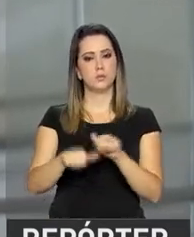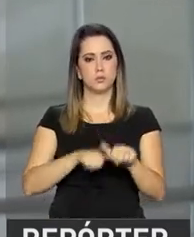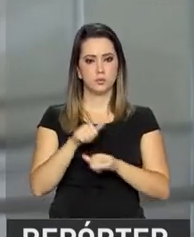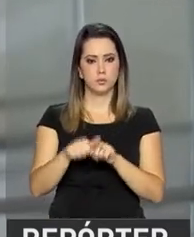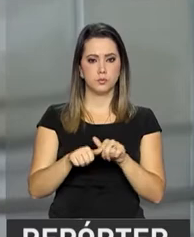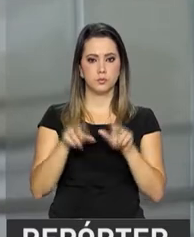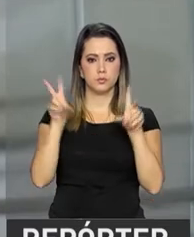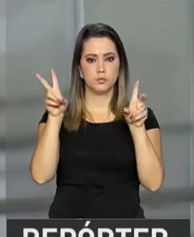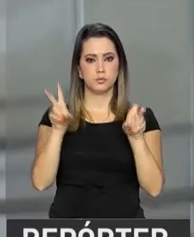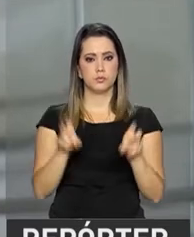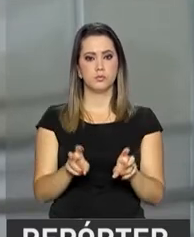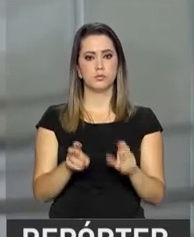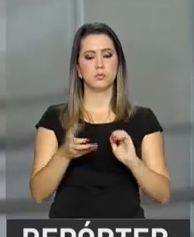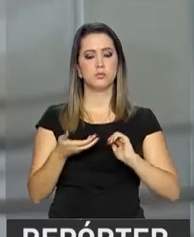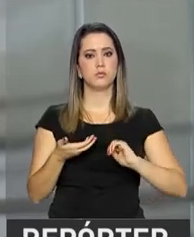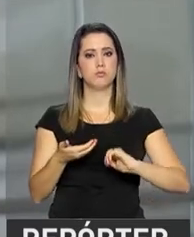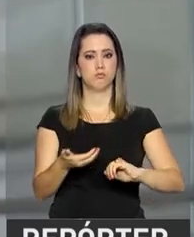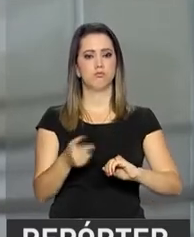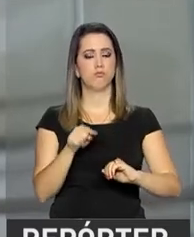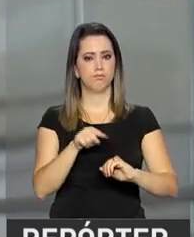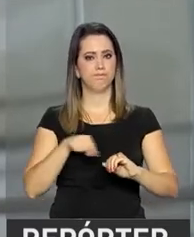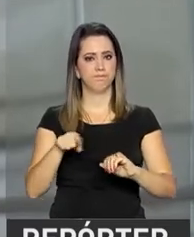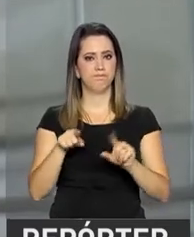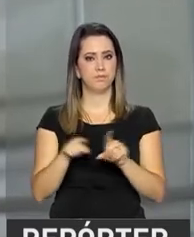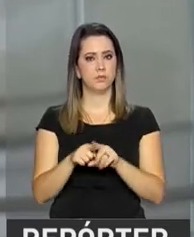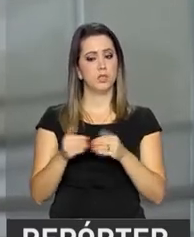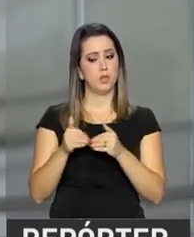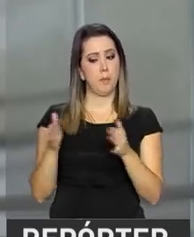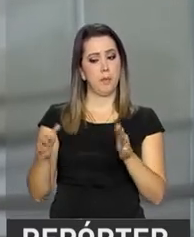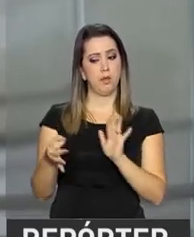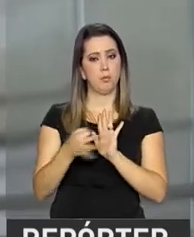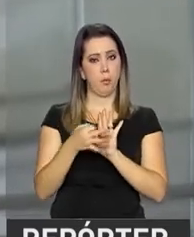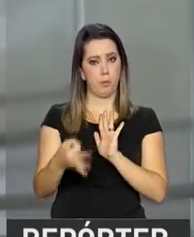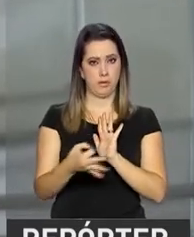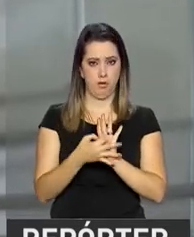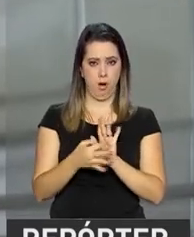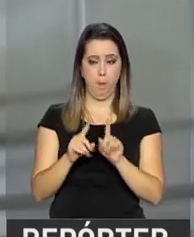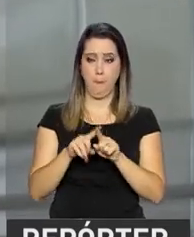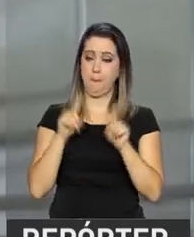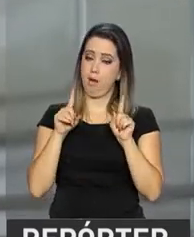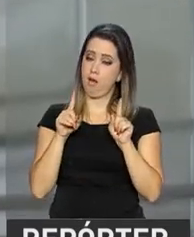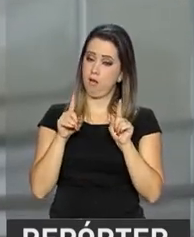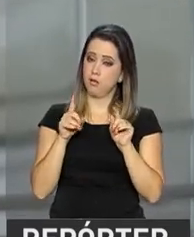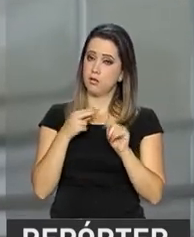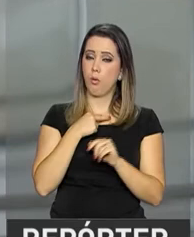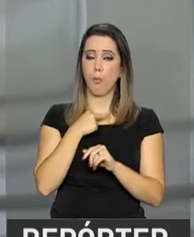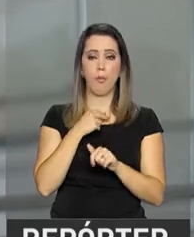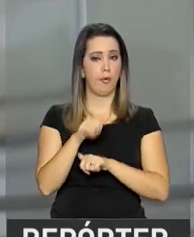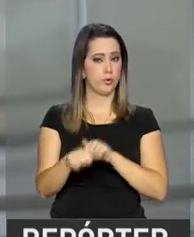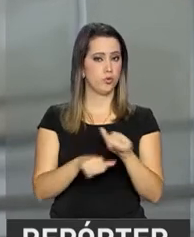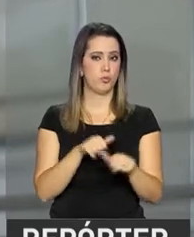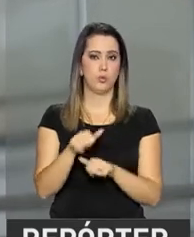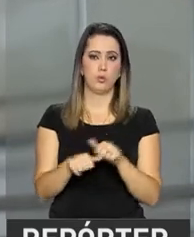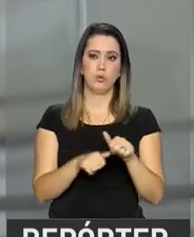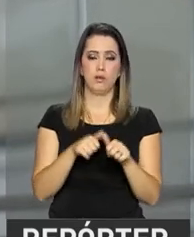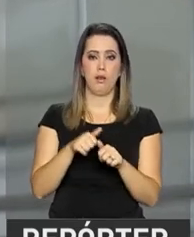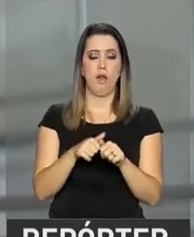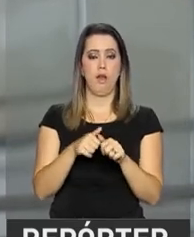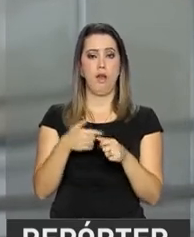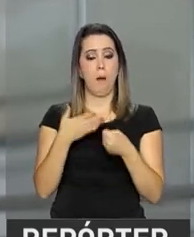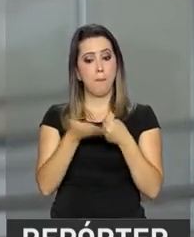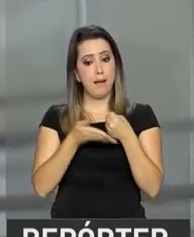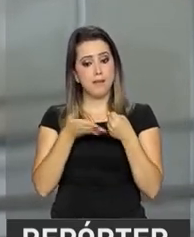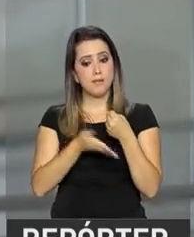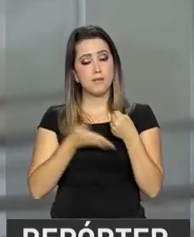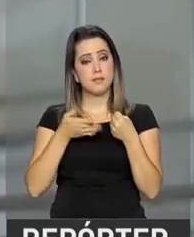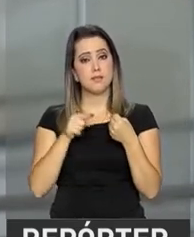do texto em plenário e que o governo está aberto para sugestões, desde que não sejam alterados os princípios básicos